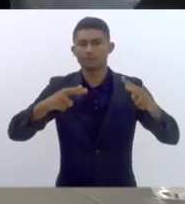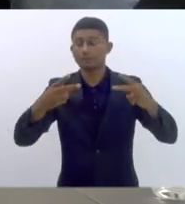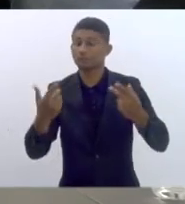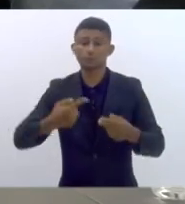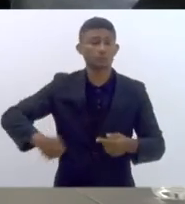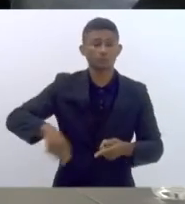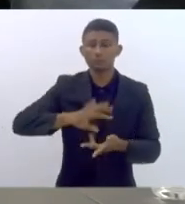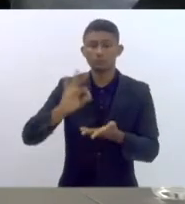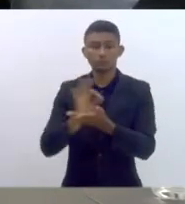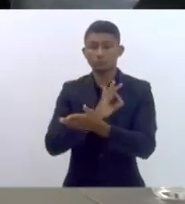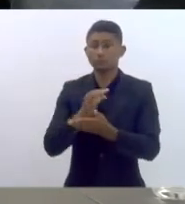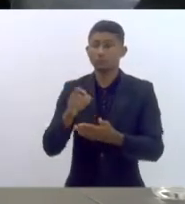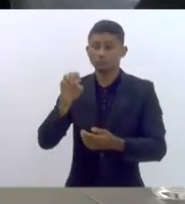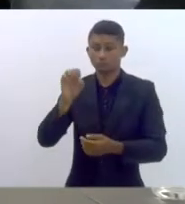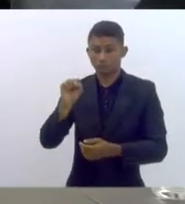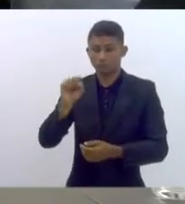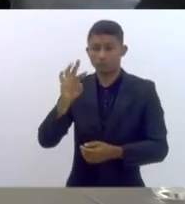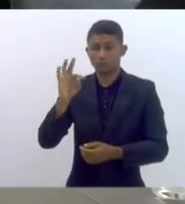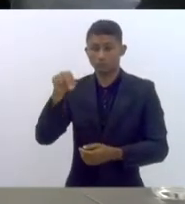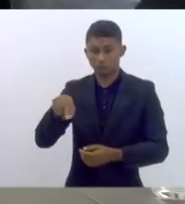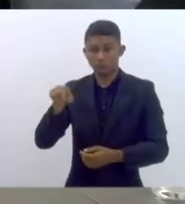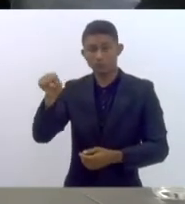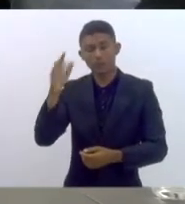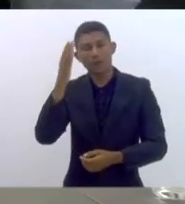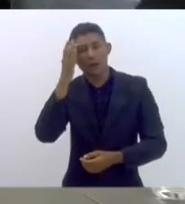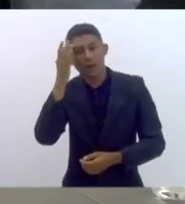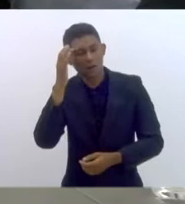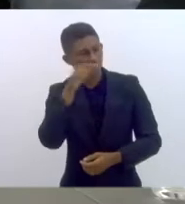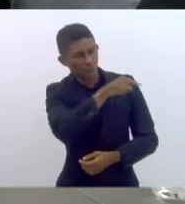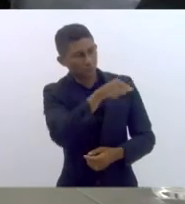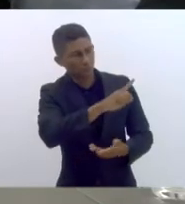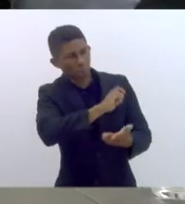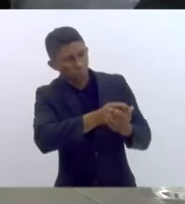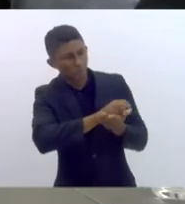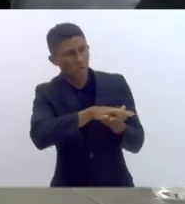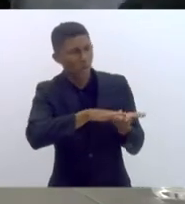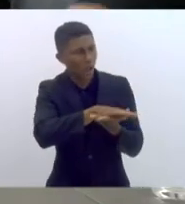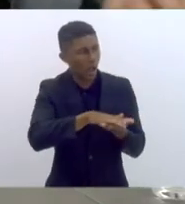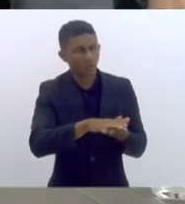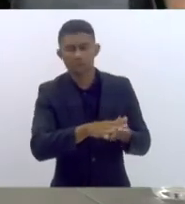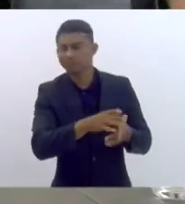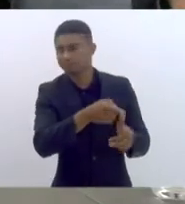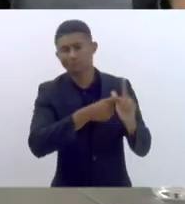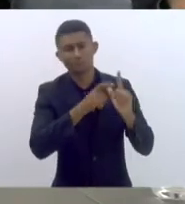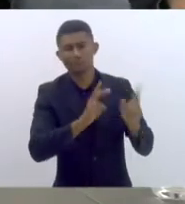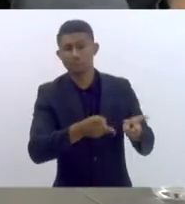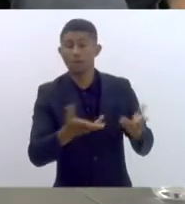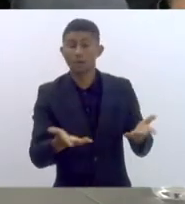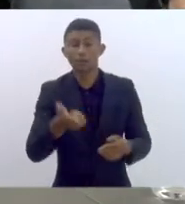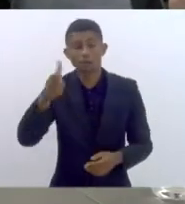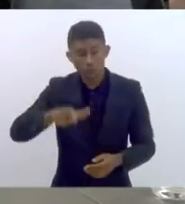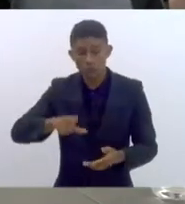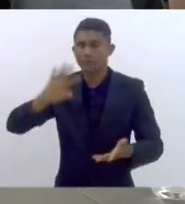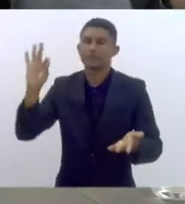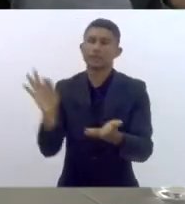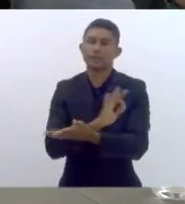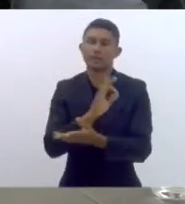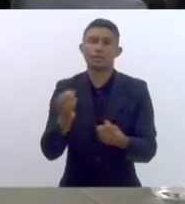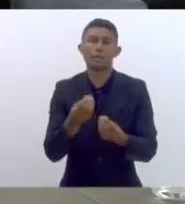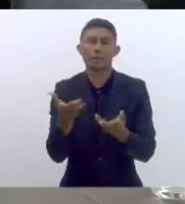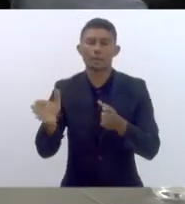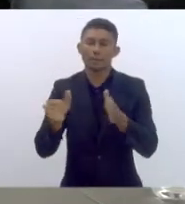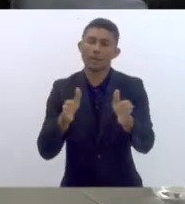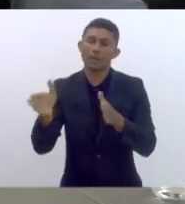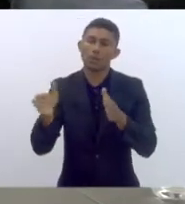esse período todo como inadimplente. Então, vamos mais uma vez assinar esse aditivo para poder tirar a inadimplência deste